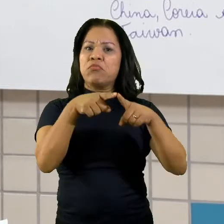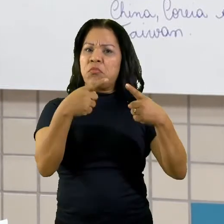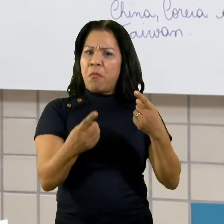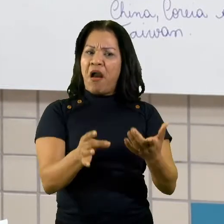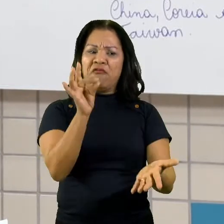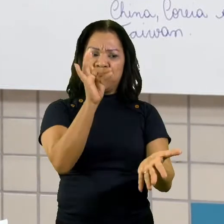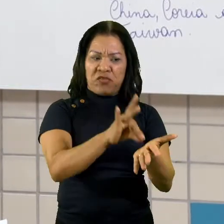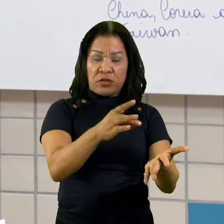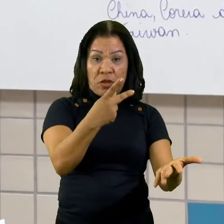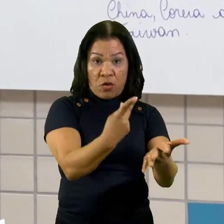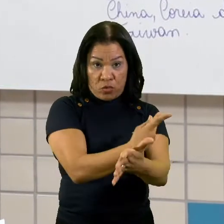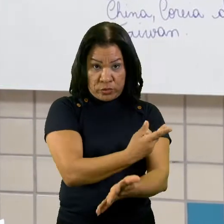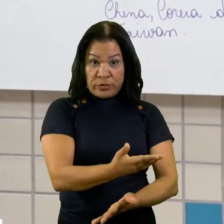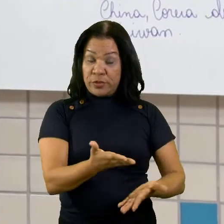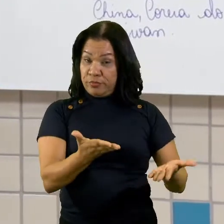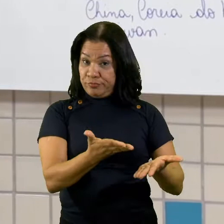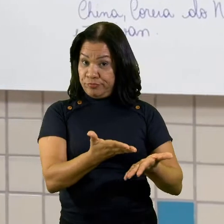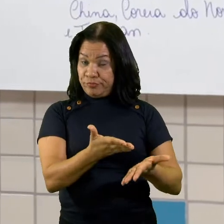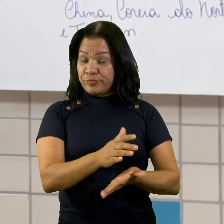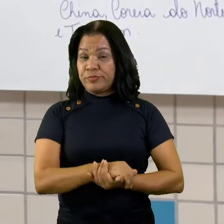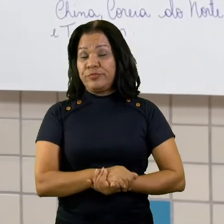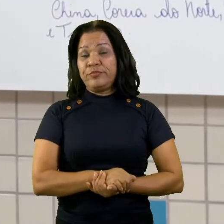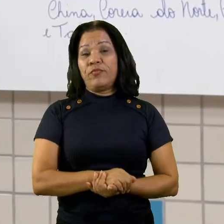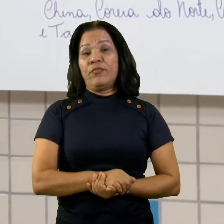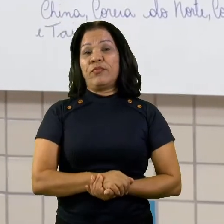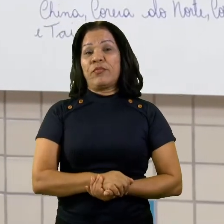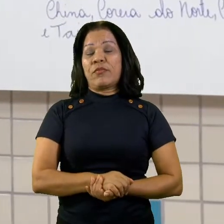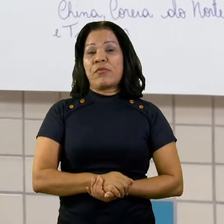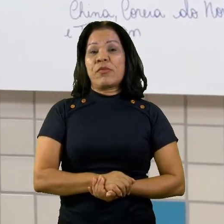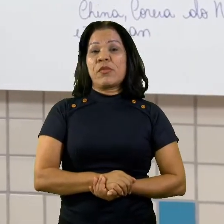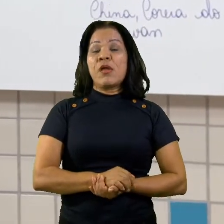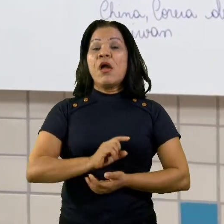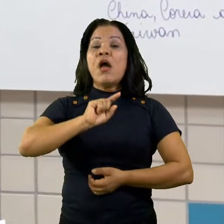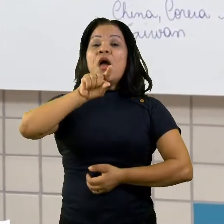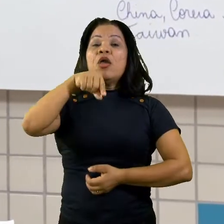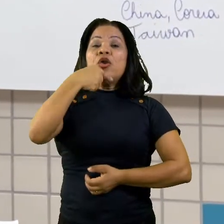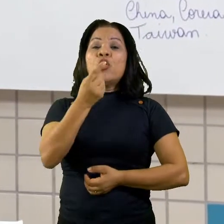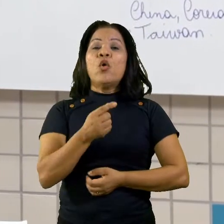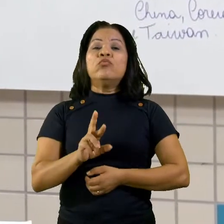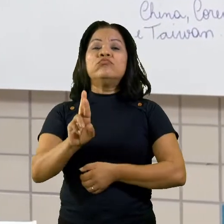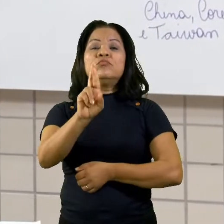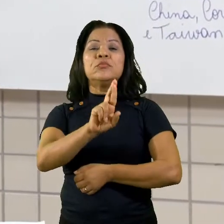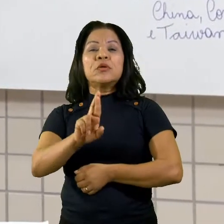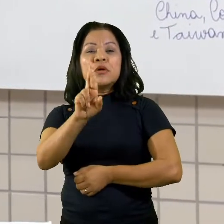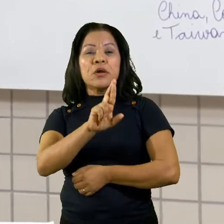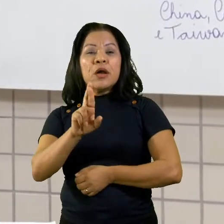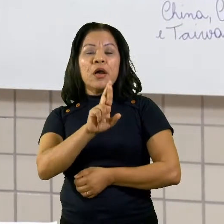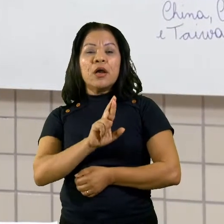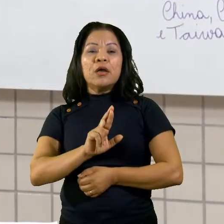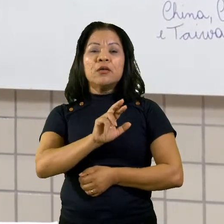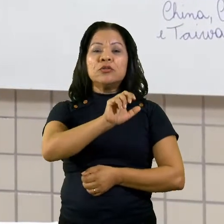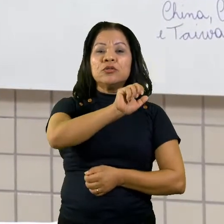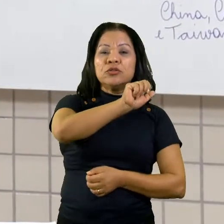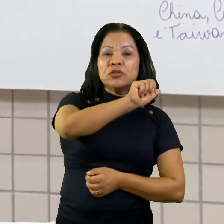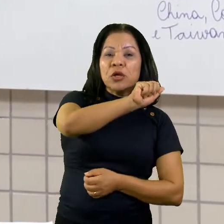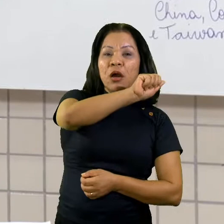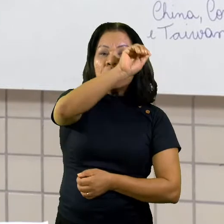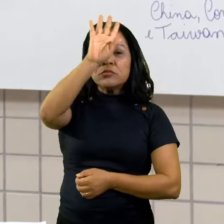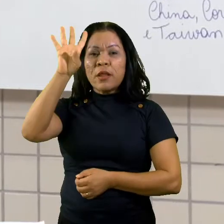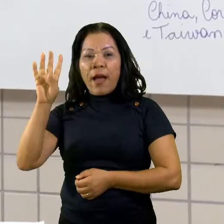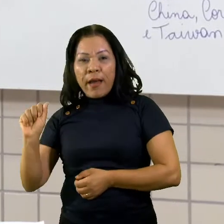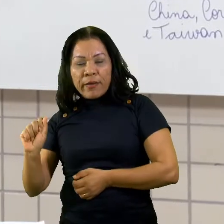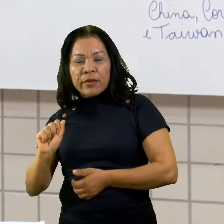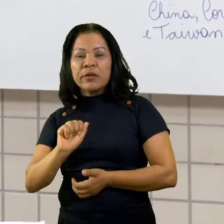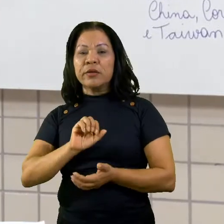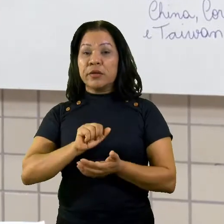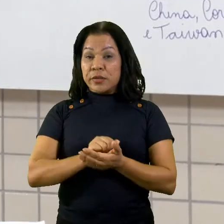recente. Uma outra região do continente asiático, e essa é até muito conhecida de